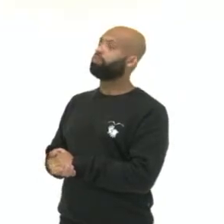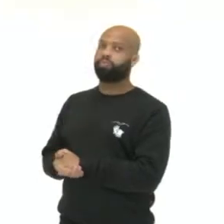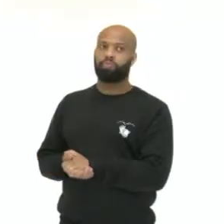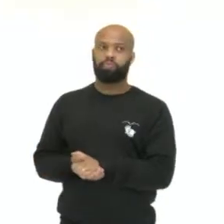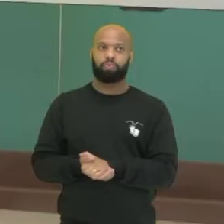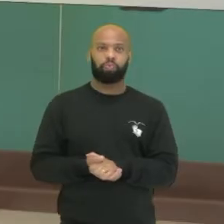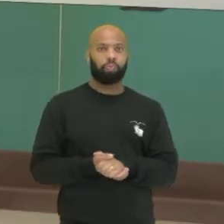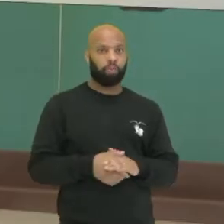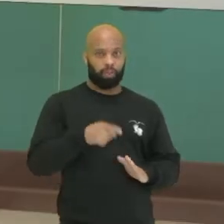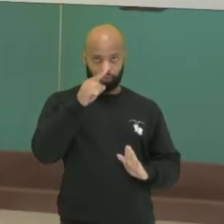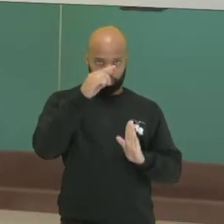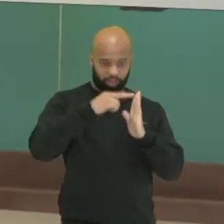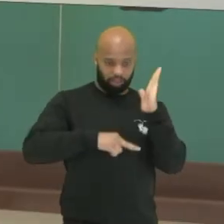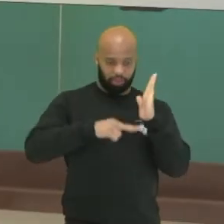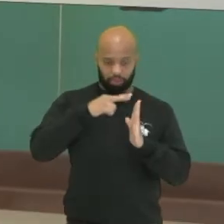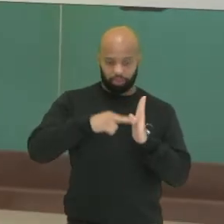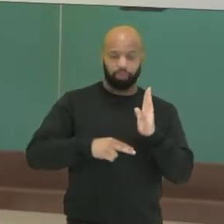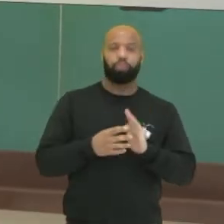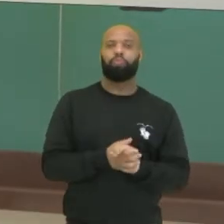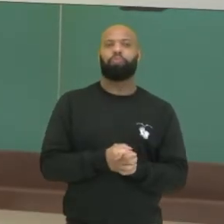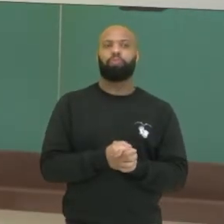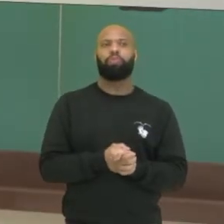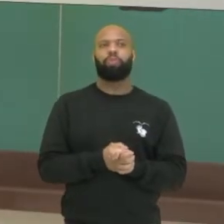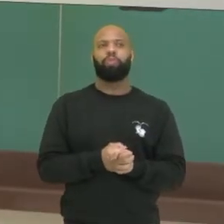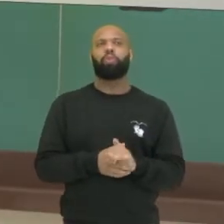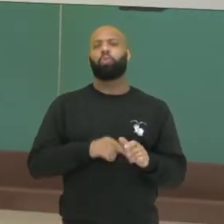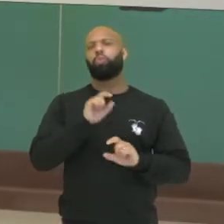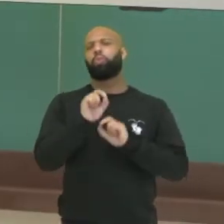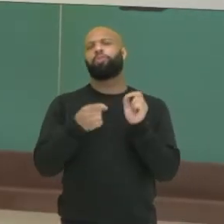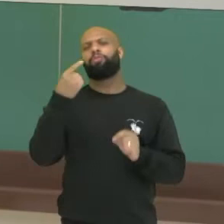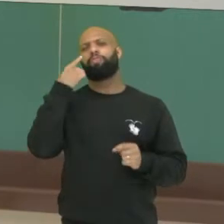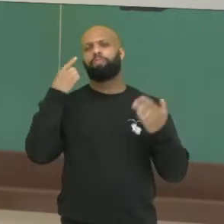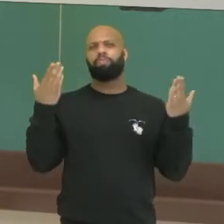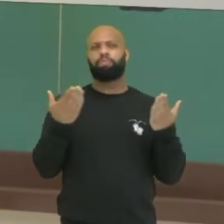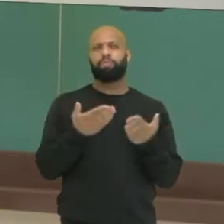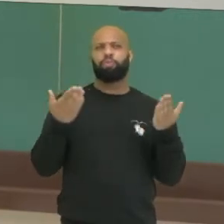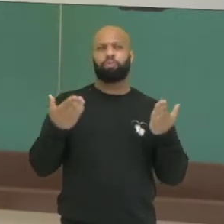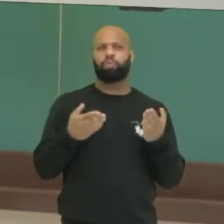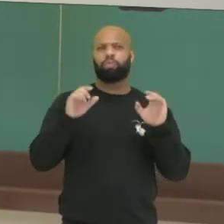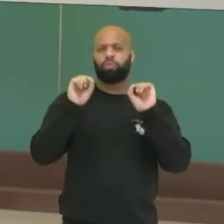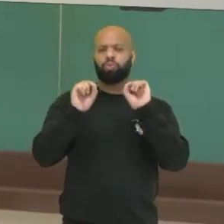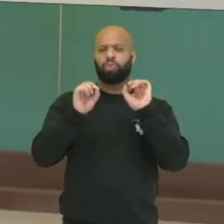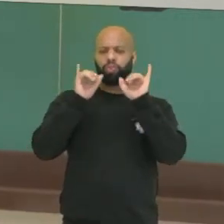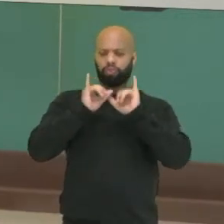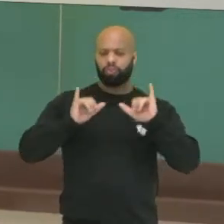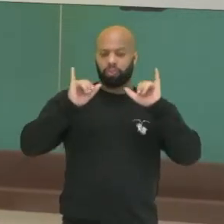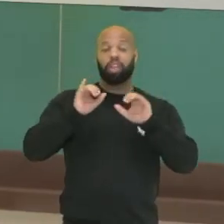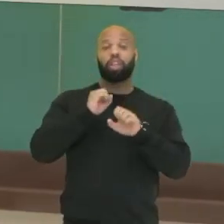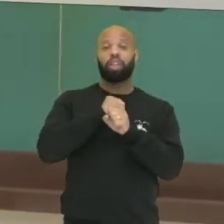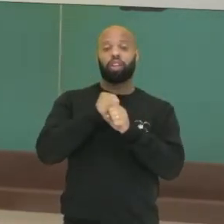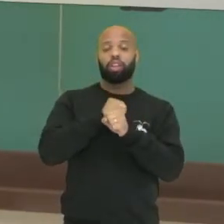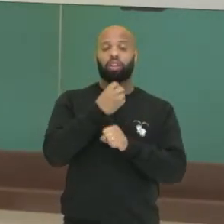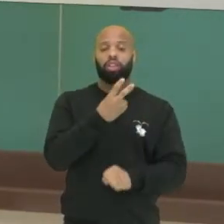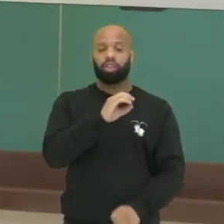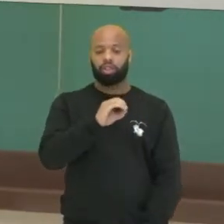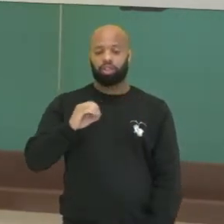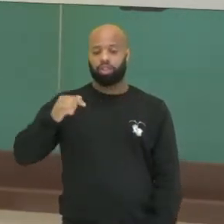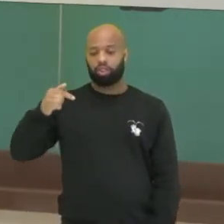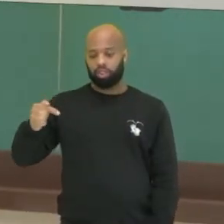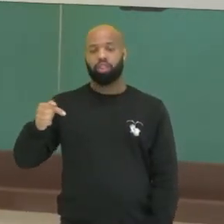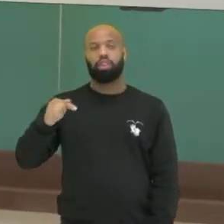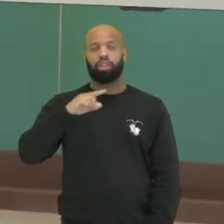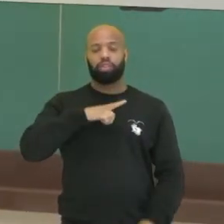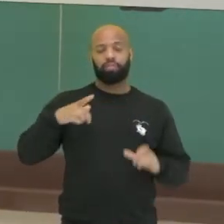horas. Então, meus queridos e minhas queridas, o que a gente acabou de ver aqui é uma propaganda, então, lá de 2007, que foi